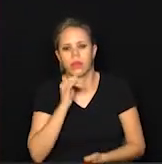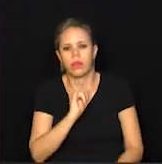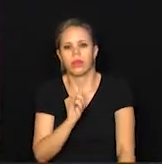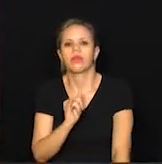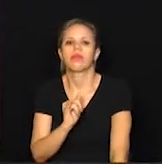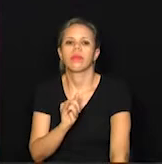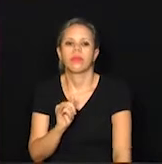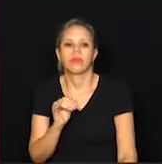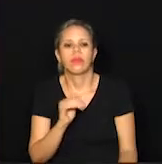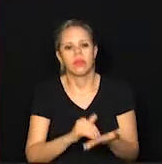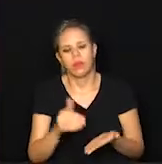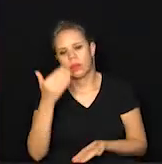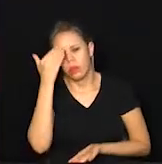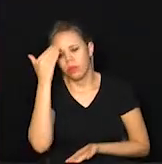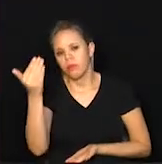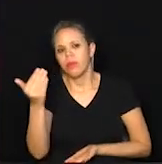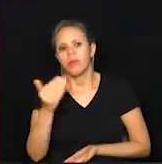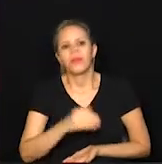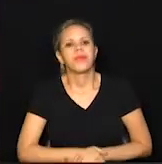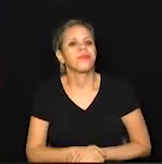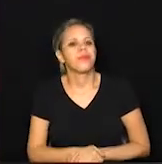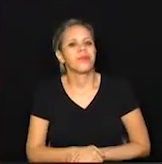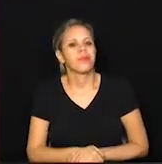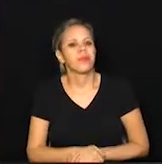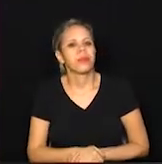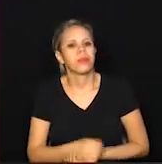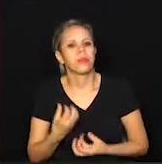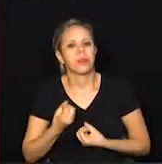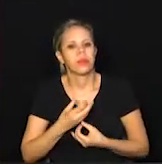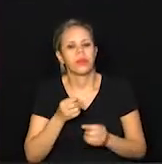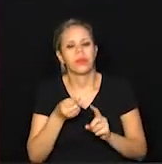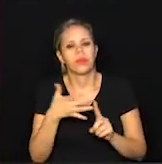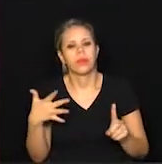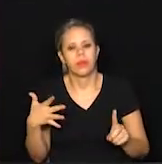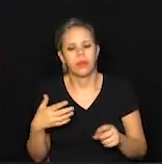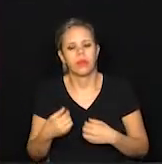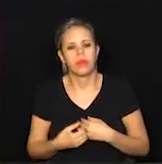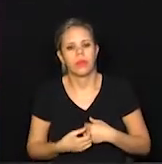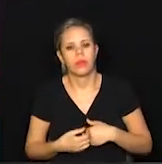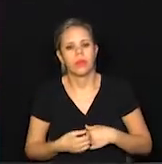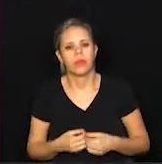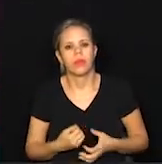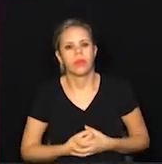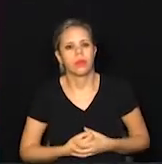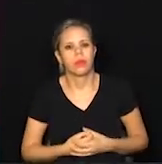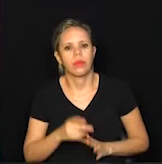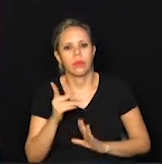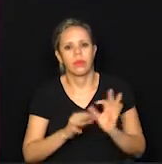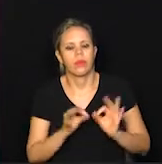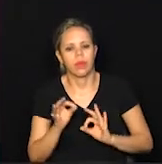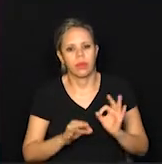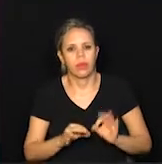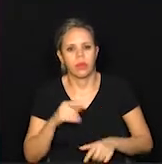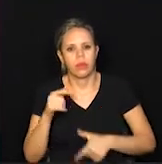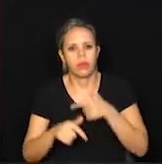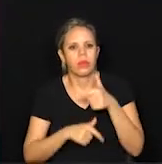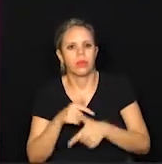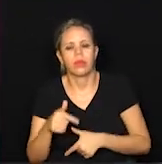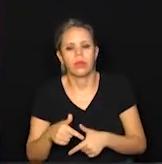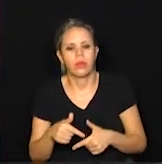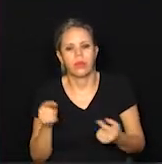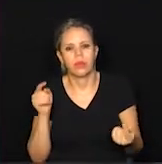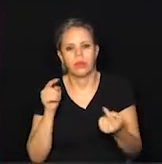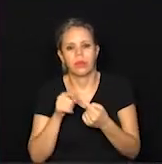secretário, agradecer aí a explanação do planejamento, trabalho que